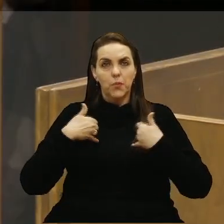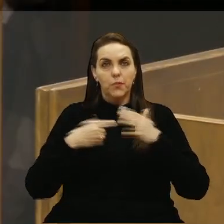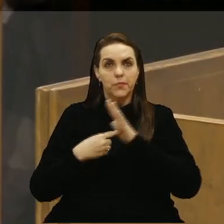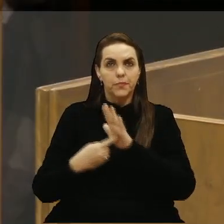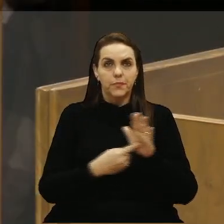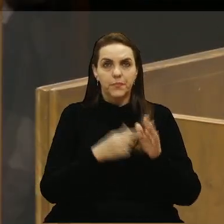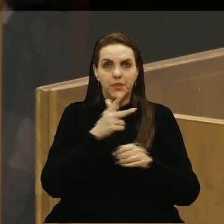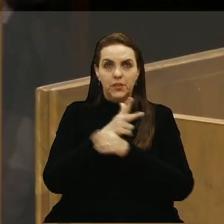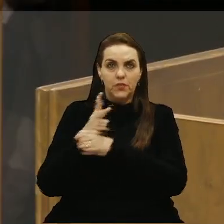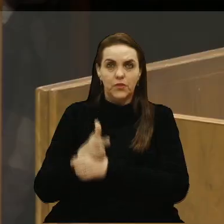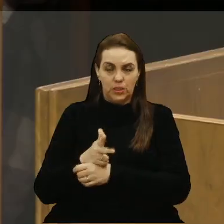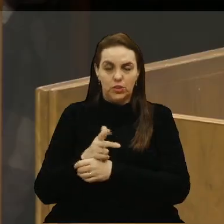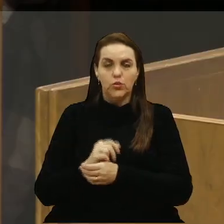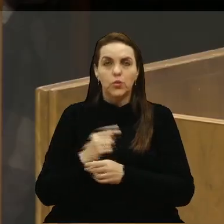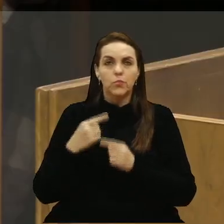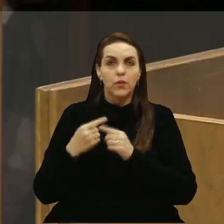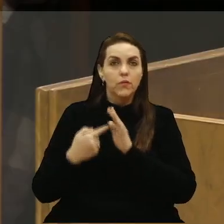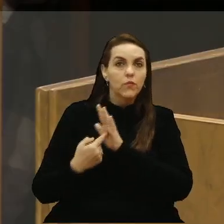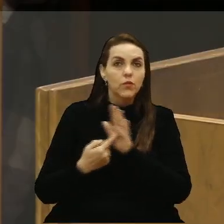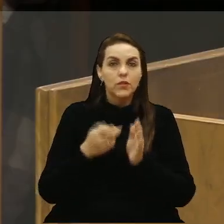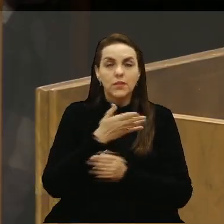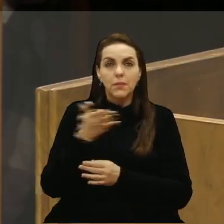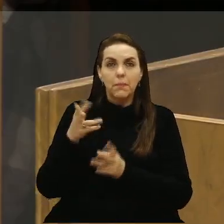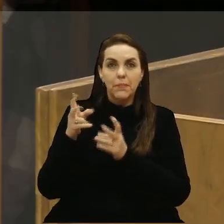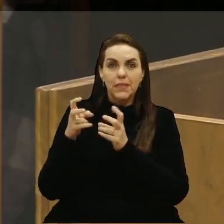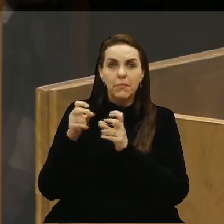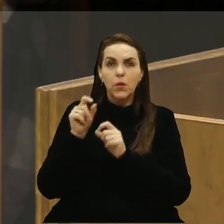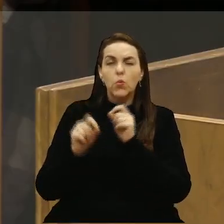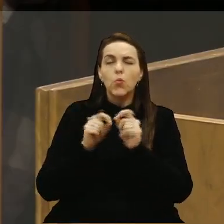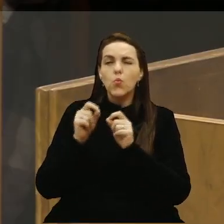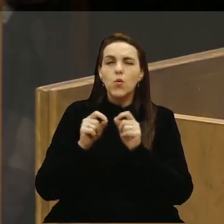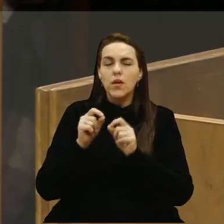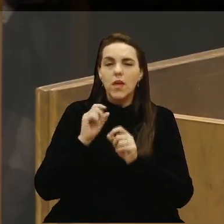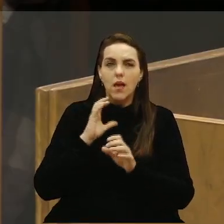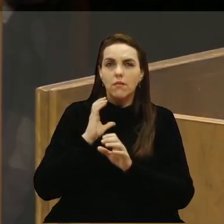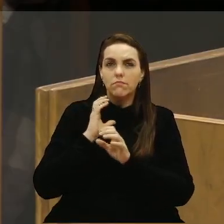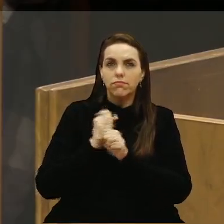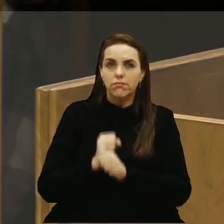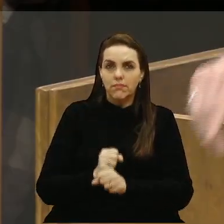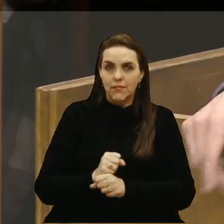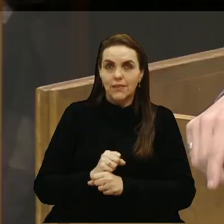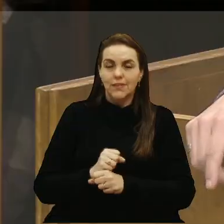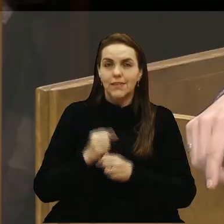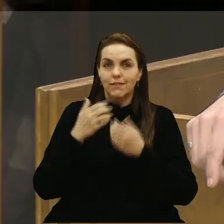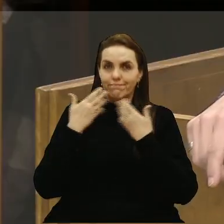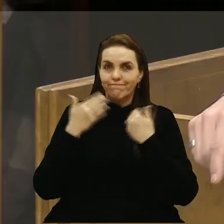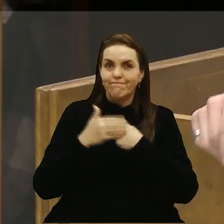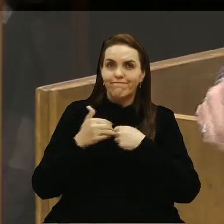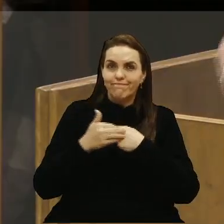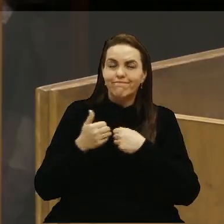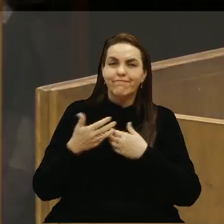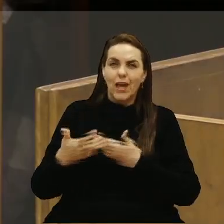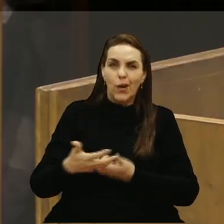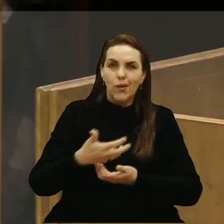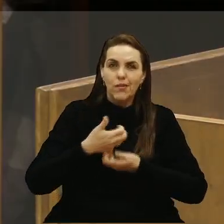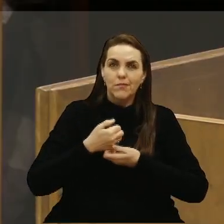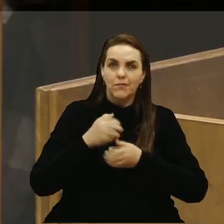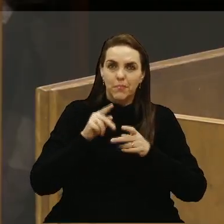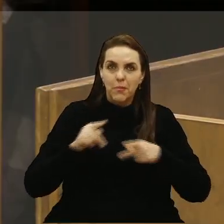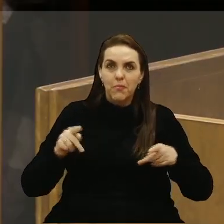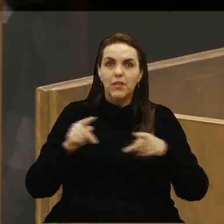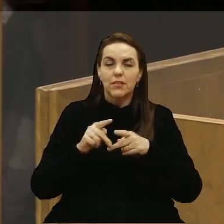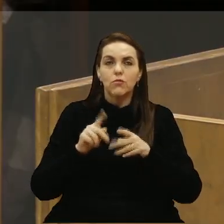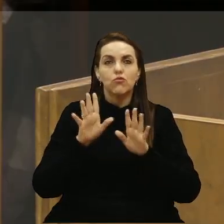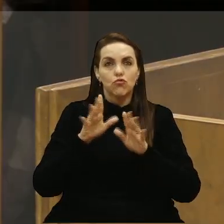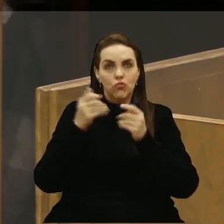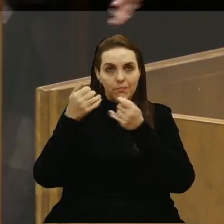vídeo, exibindo para vocês verem o que é o resultado, que é o carisma e ser bem recepcionado pela população e já dar um